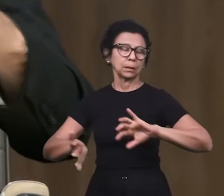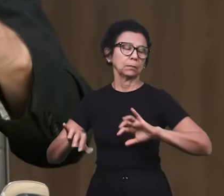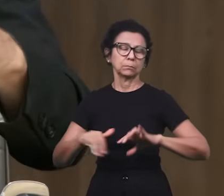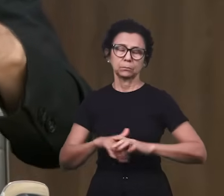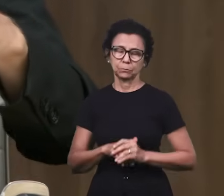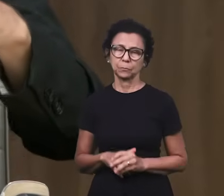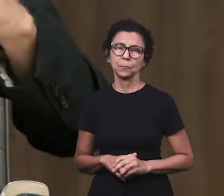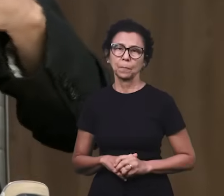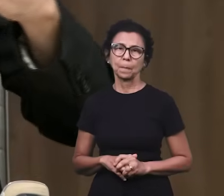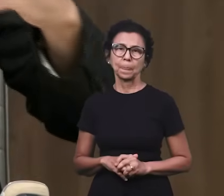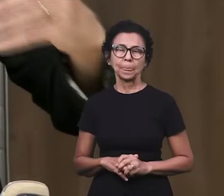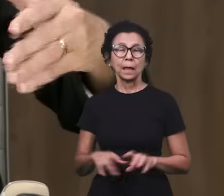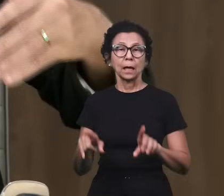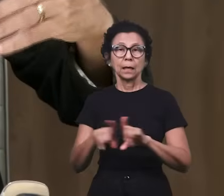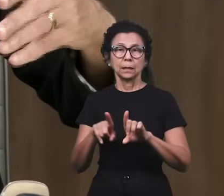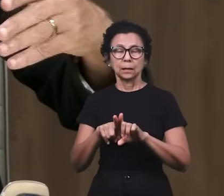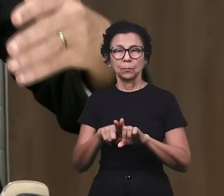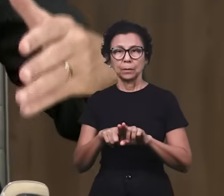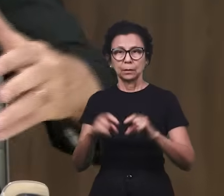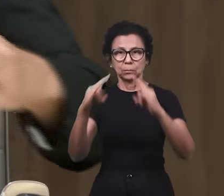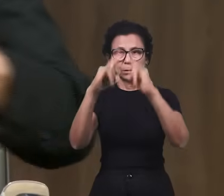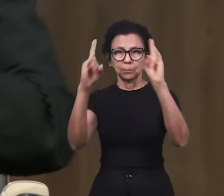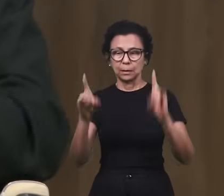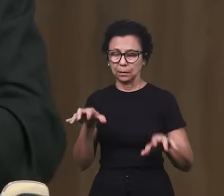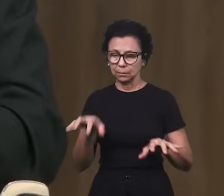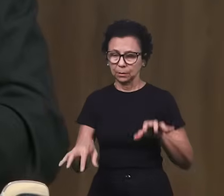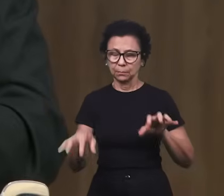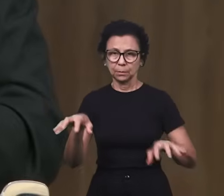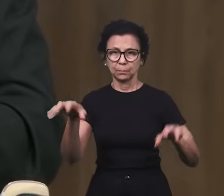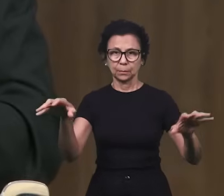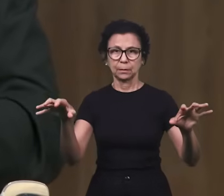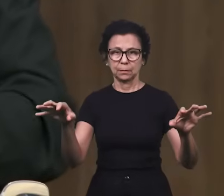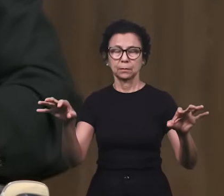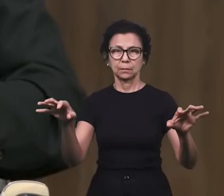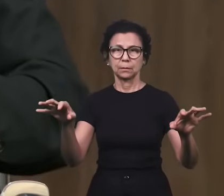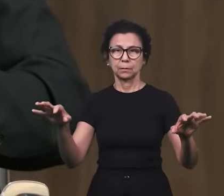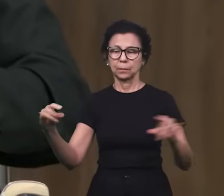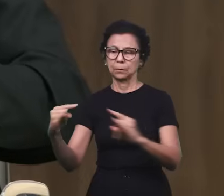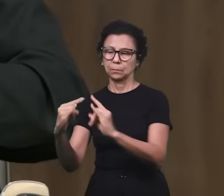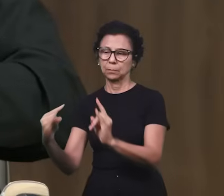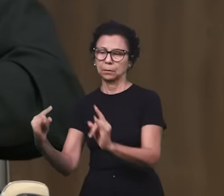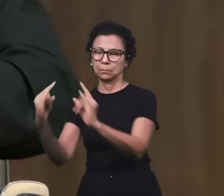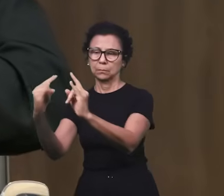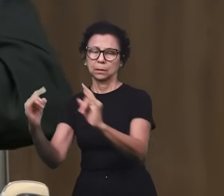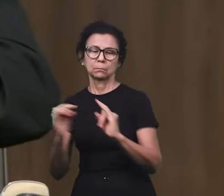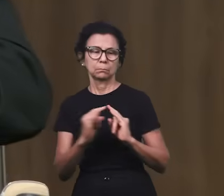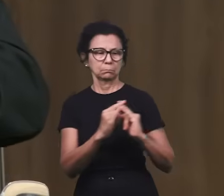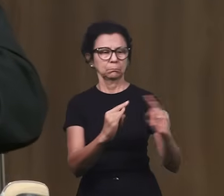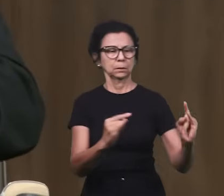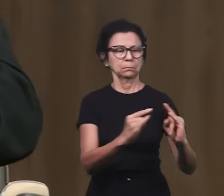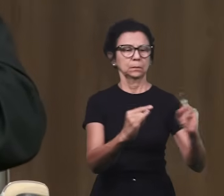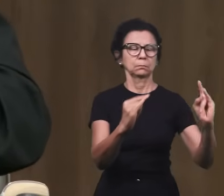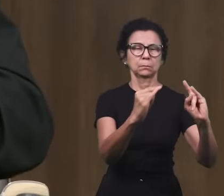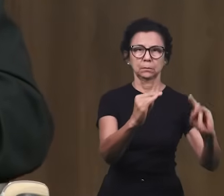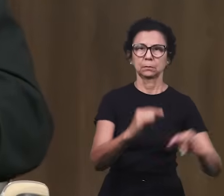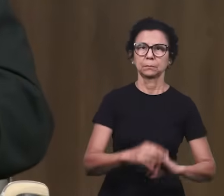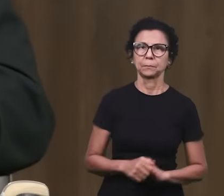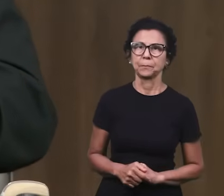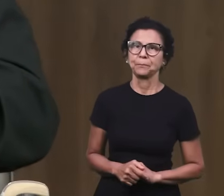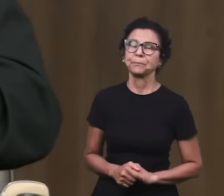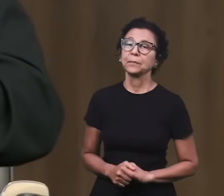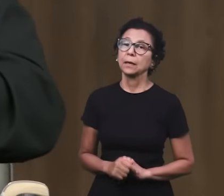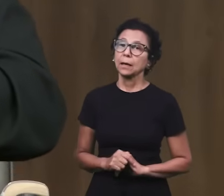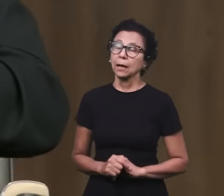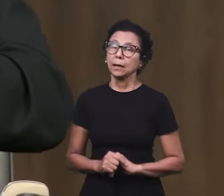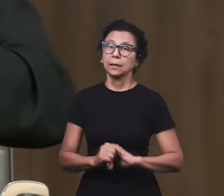desfazer o acampamento. Tanto as tribos, as suas próprias tendas, como o tabernáculo. Então, agora, quando eles iam sair, ou seja, estar